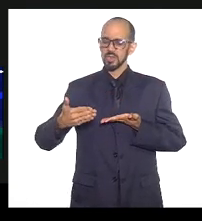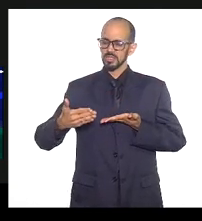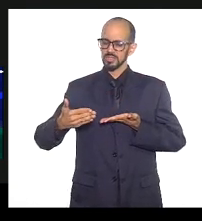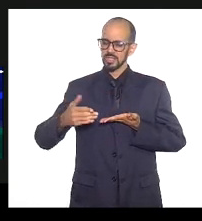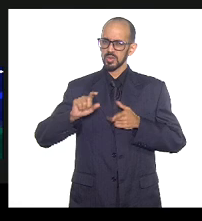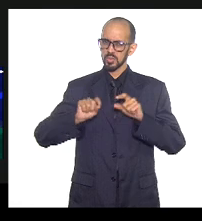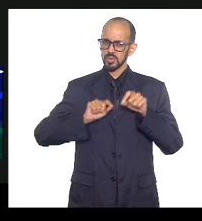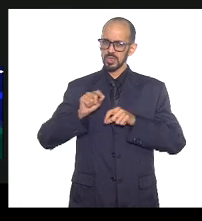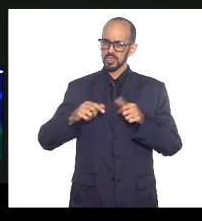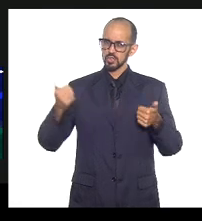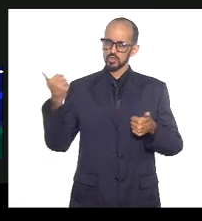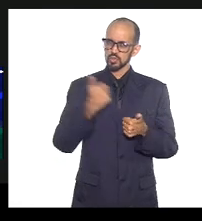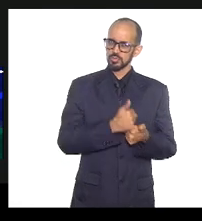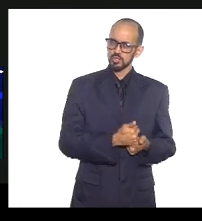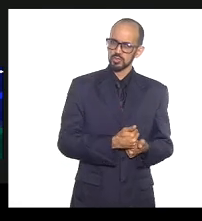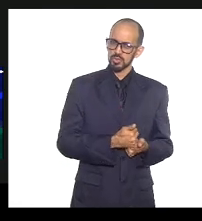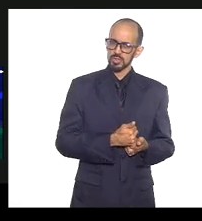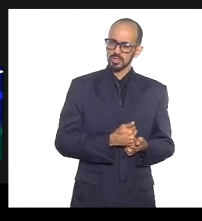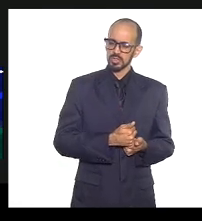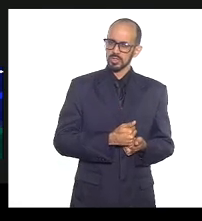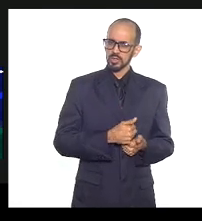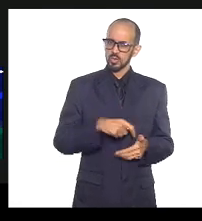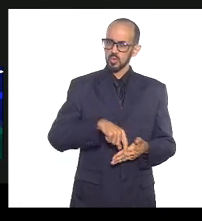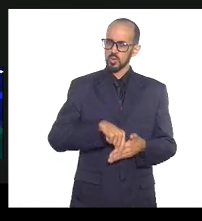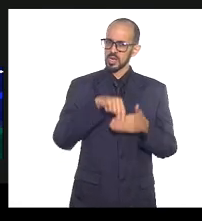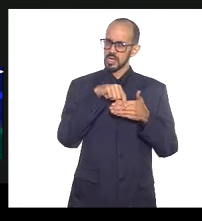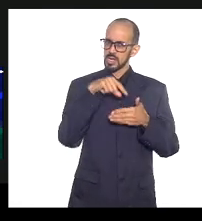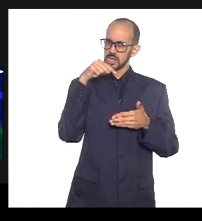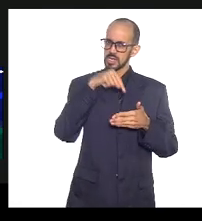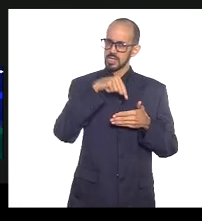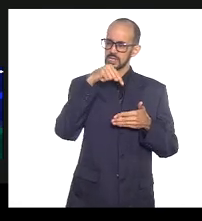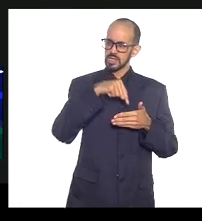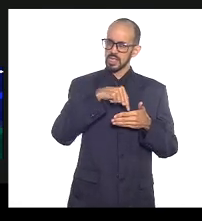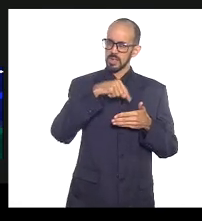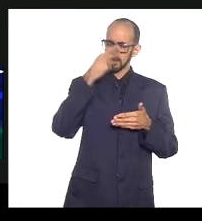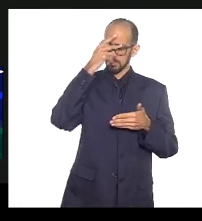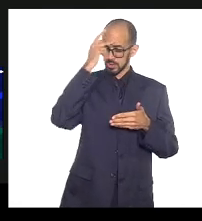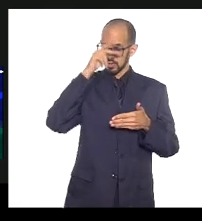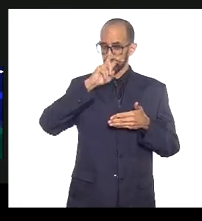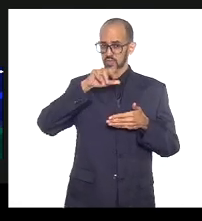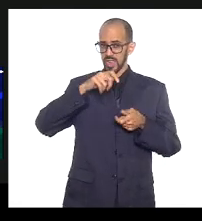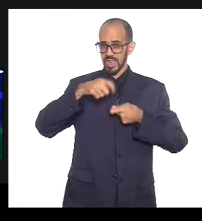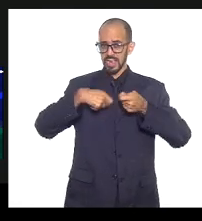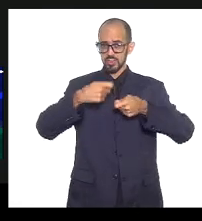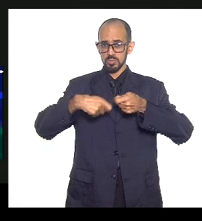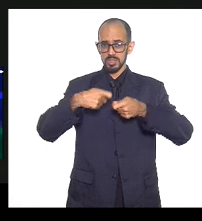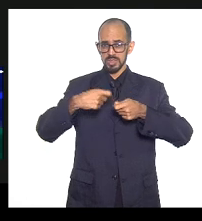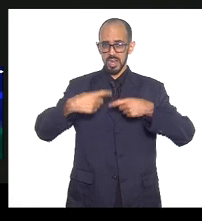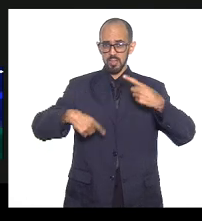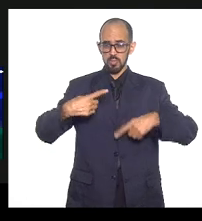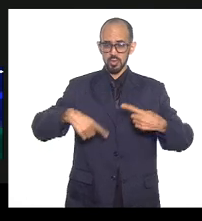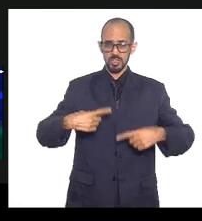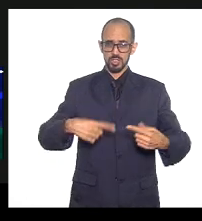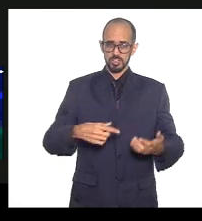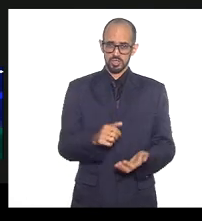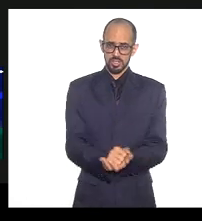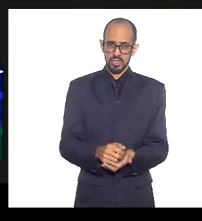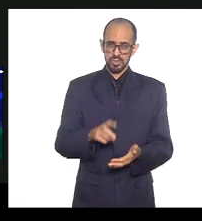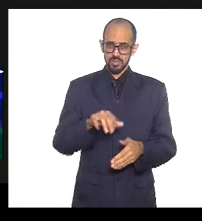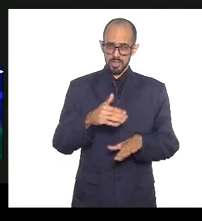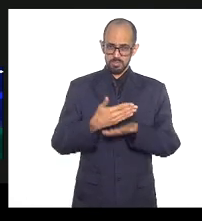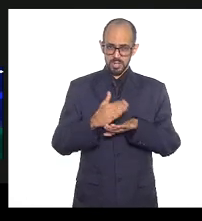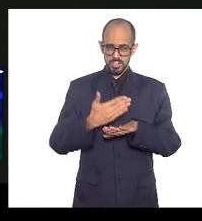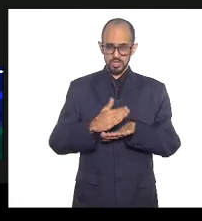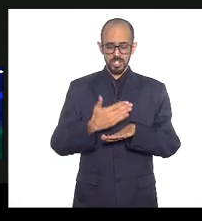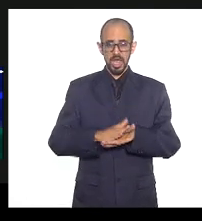para ser titular ou seja aquele que vai comandar a política a colocação em prática da